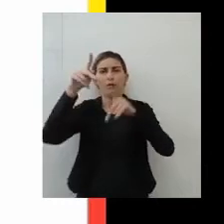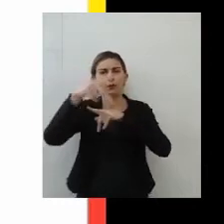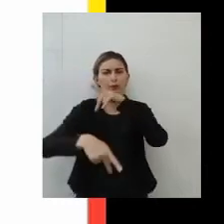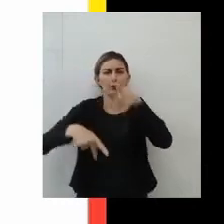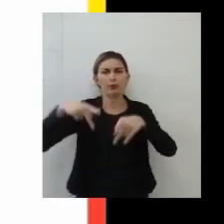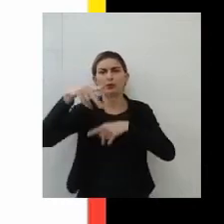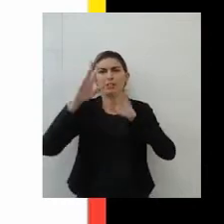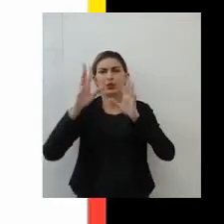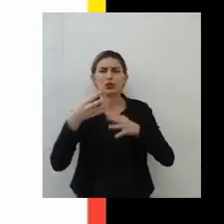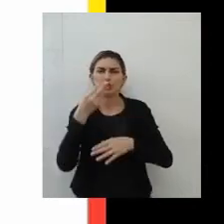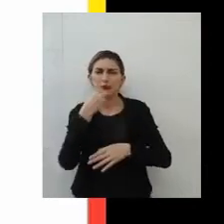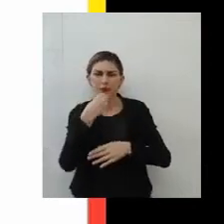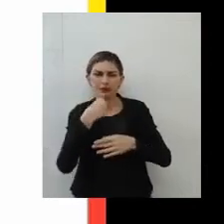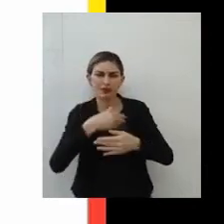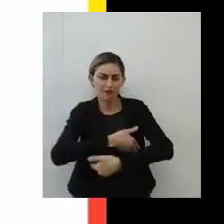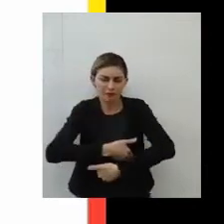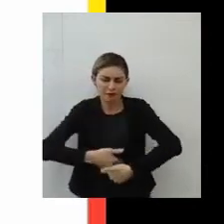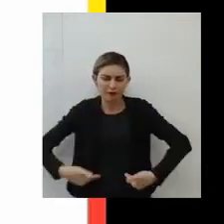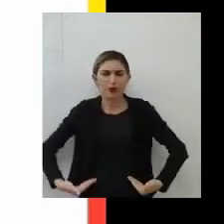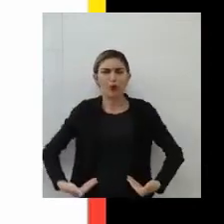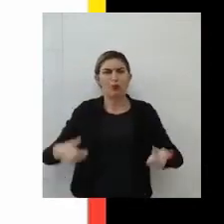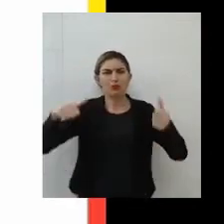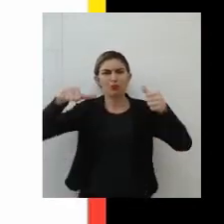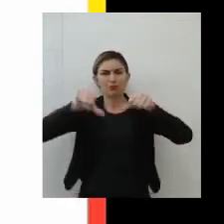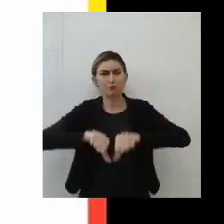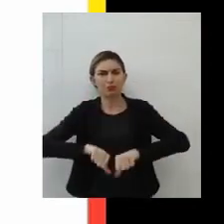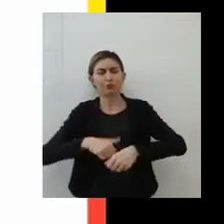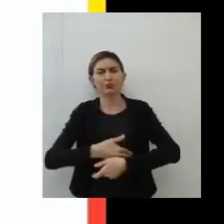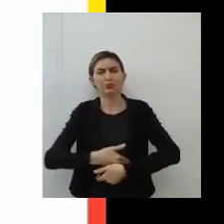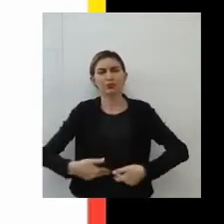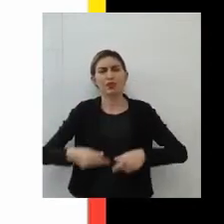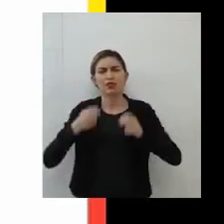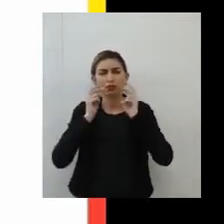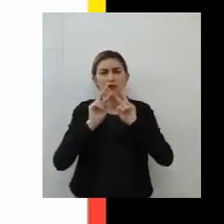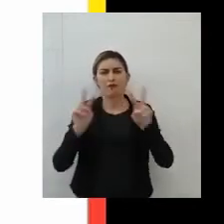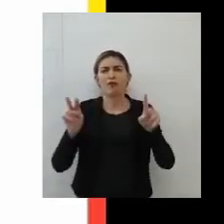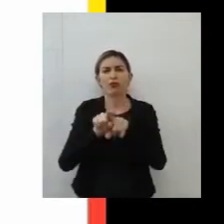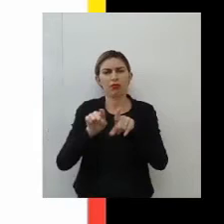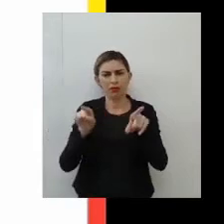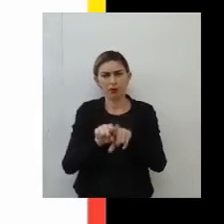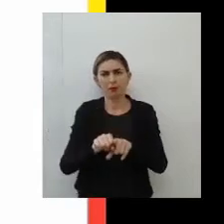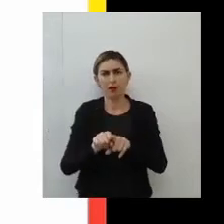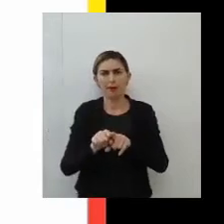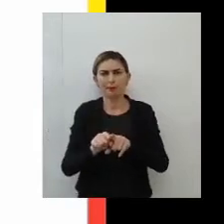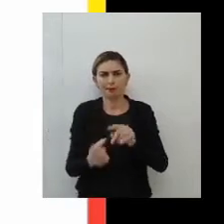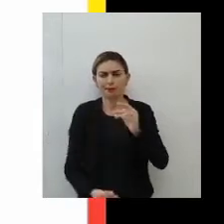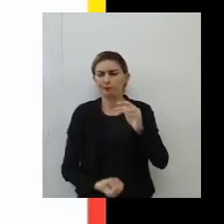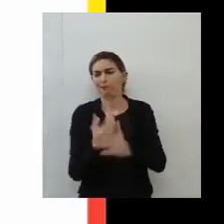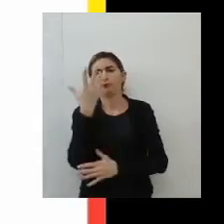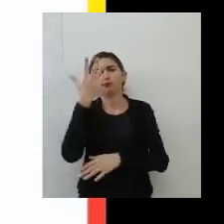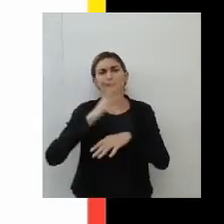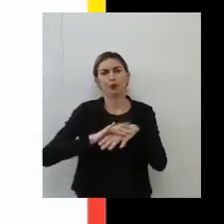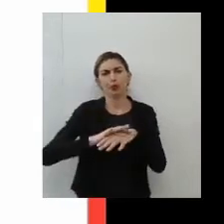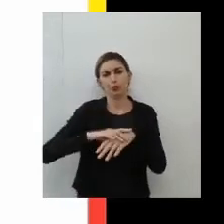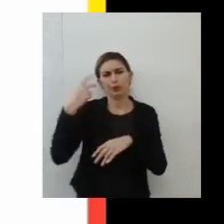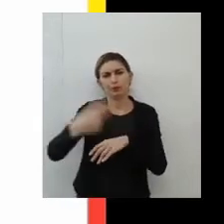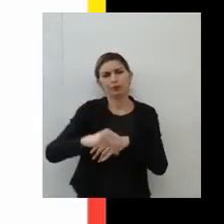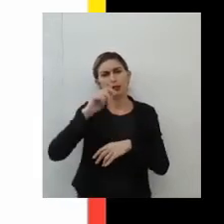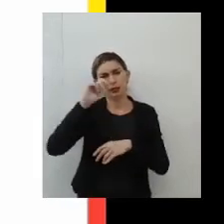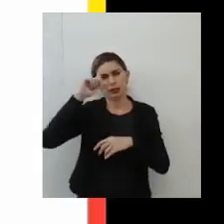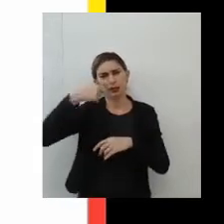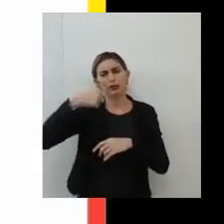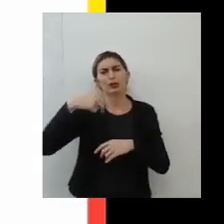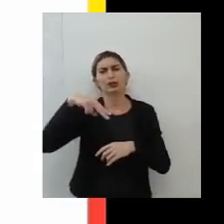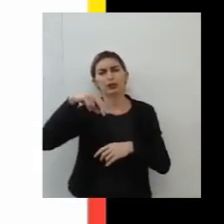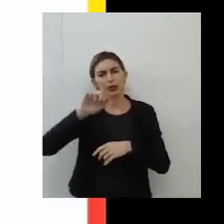estava fragilizada devido à grande fome também vai se ver em volta ao surto de peste negra. Vai surgir uma